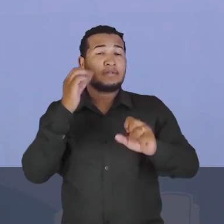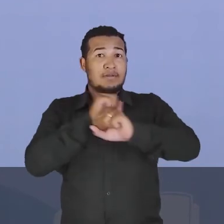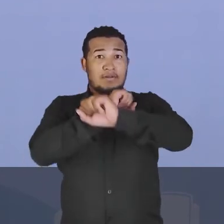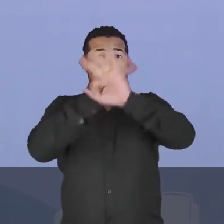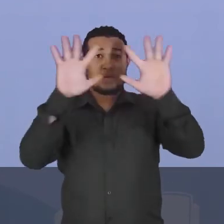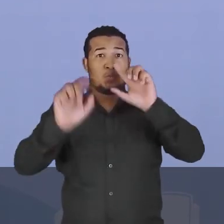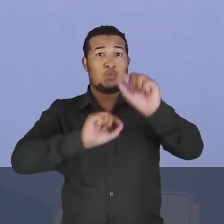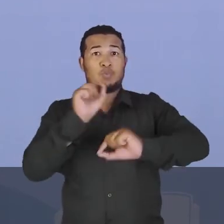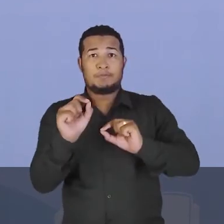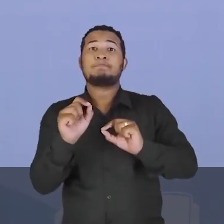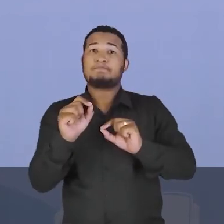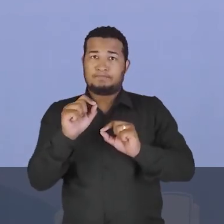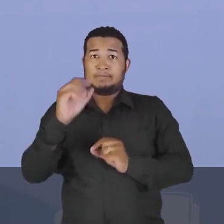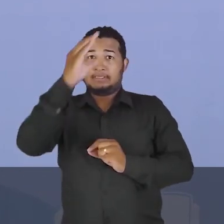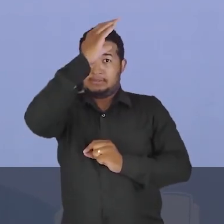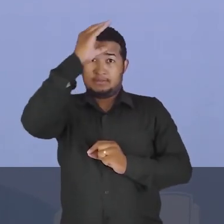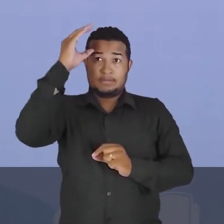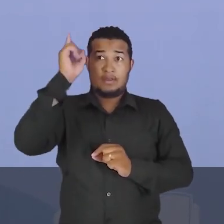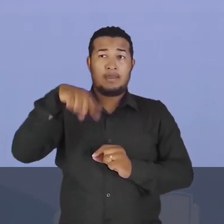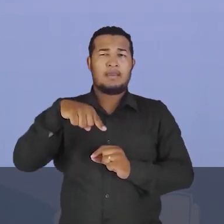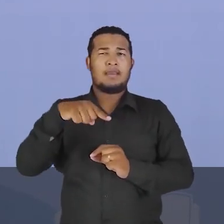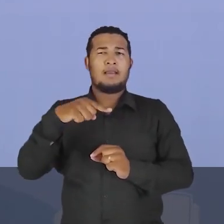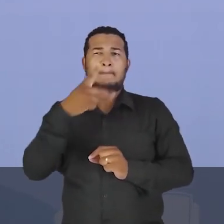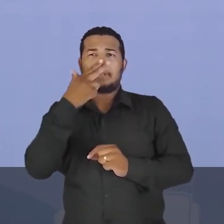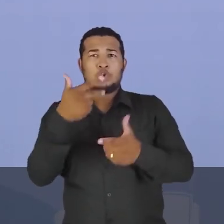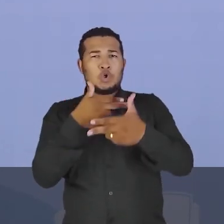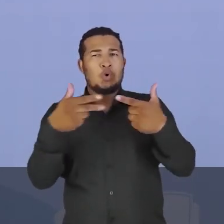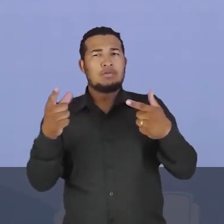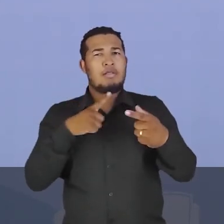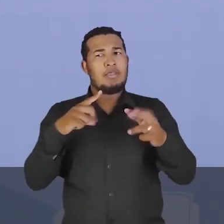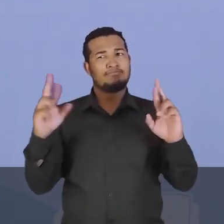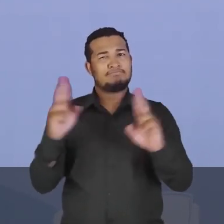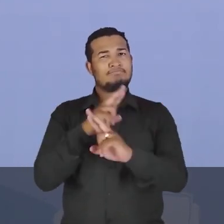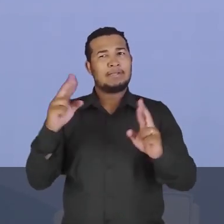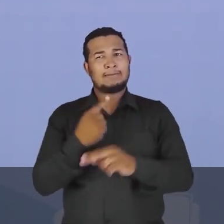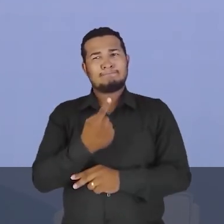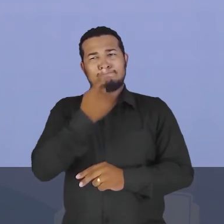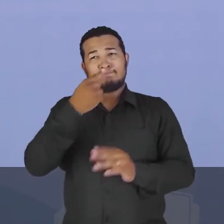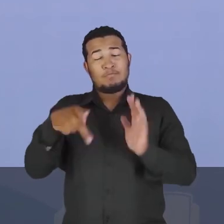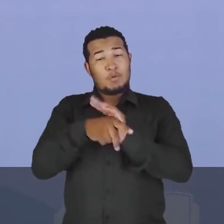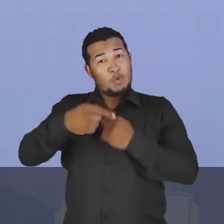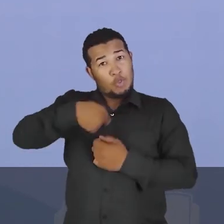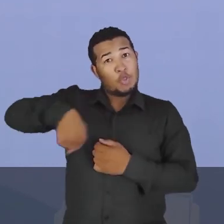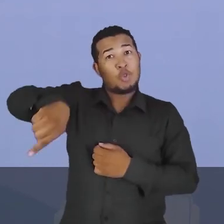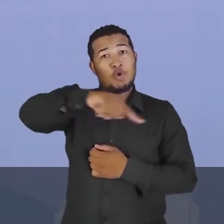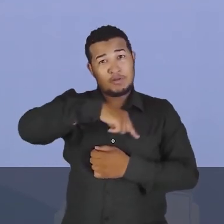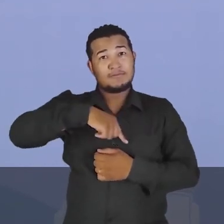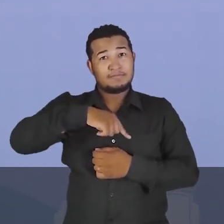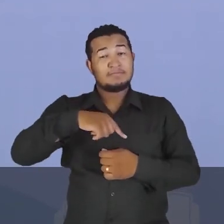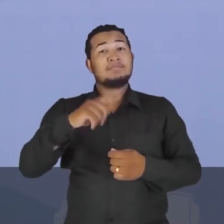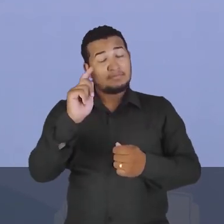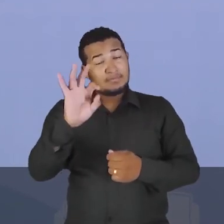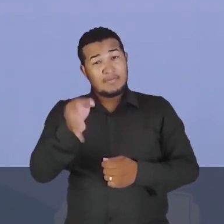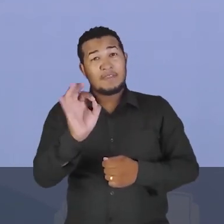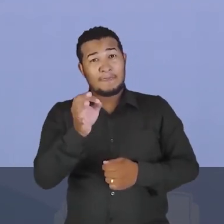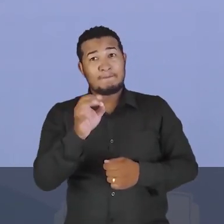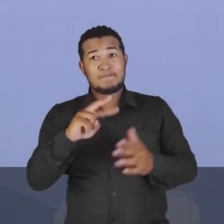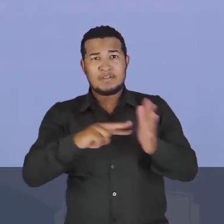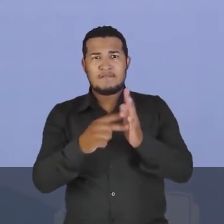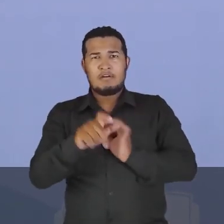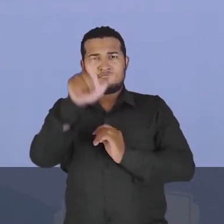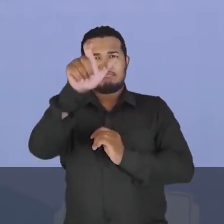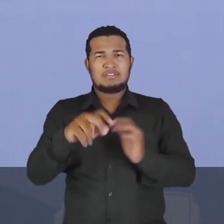claro é que cidadania é uma coisa que tem muito a ver com nós, com todos nós hoje. Cidadania tem tudo a ver com você. Não